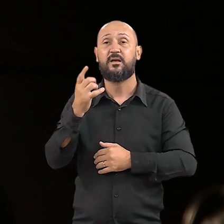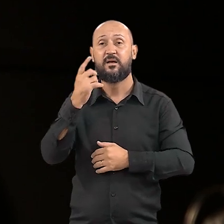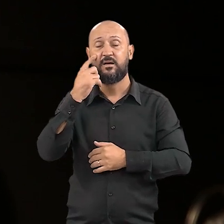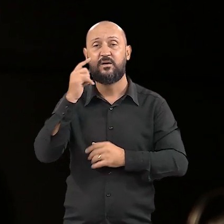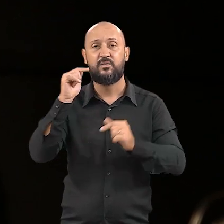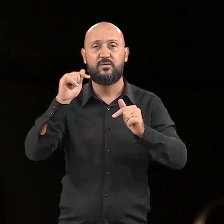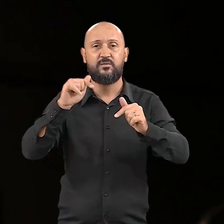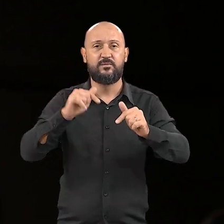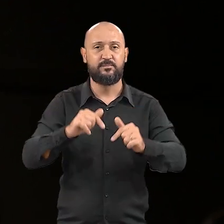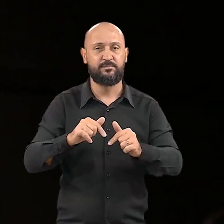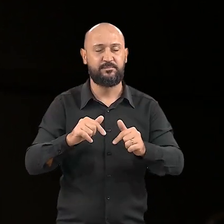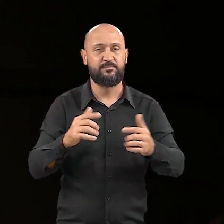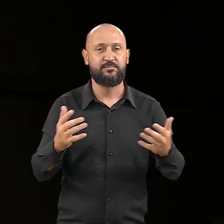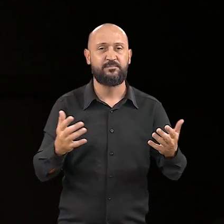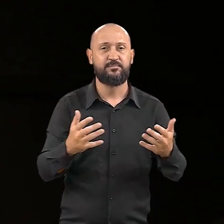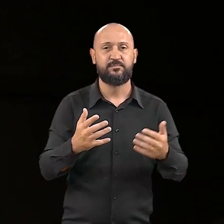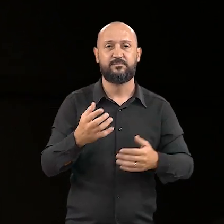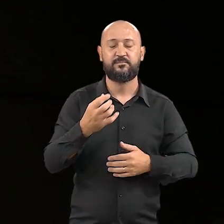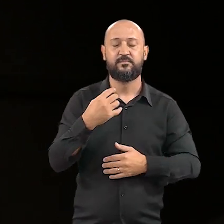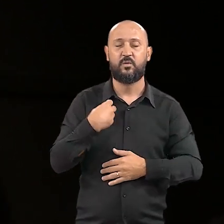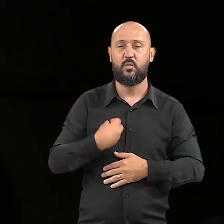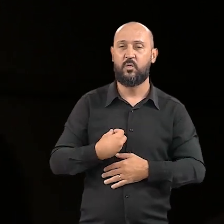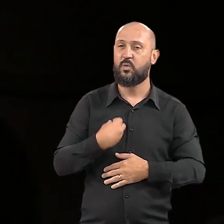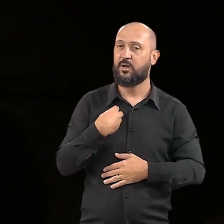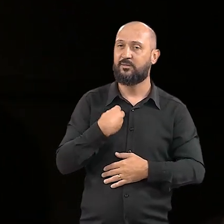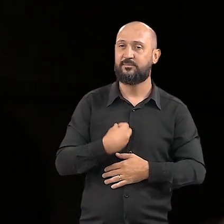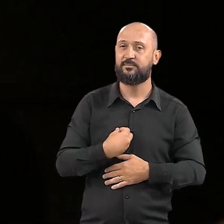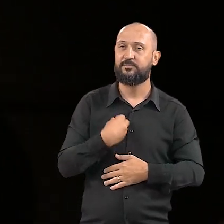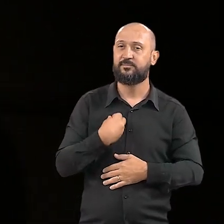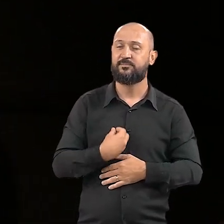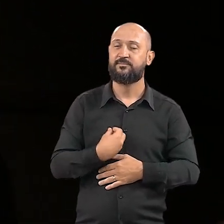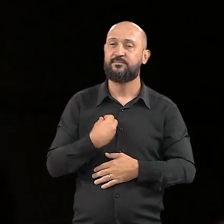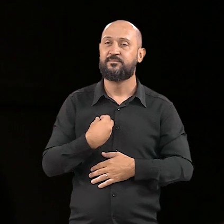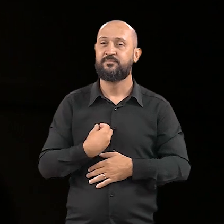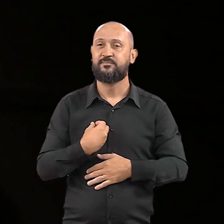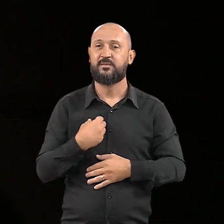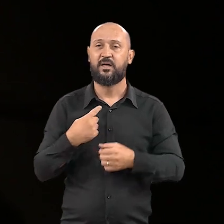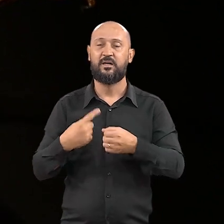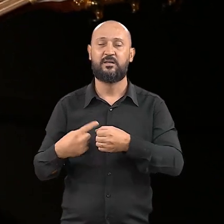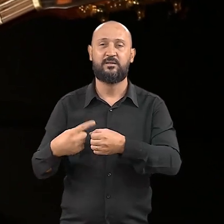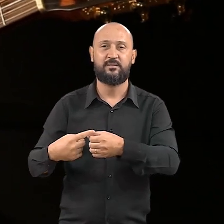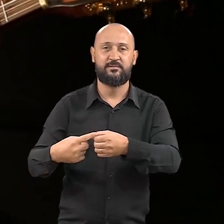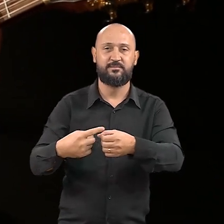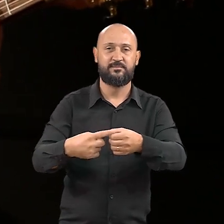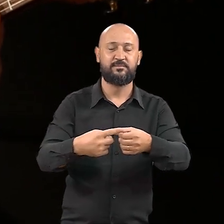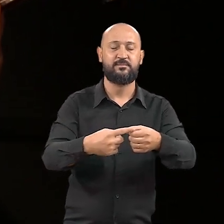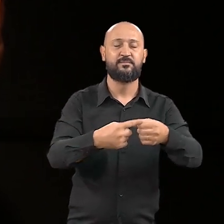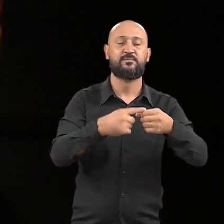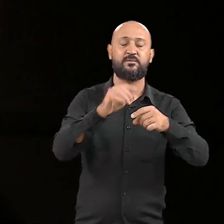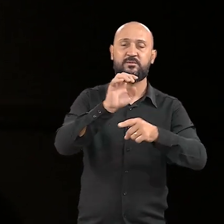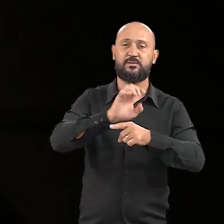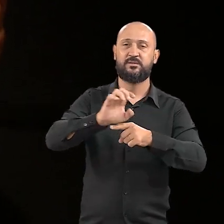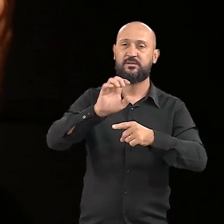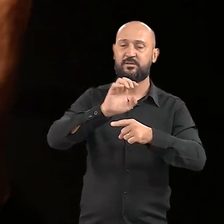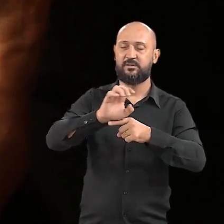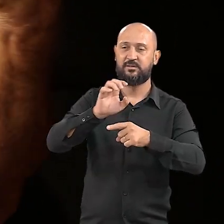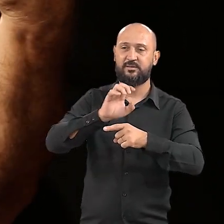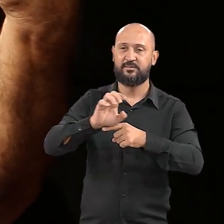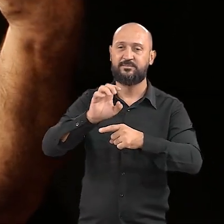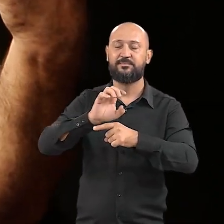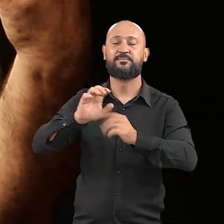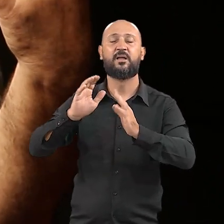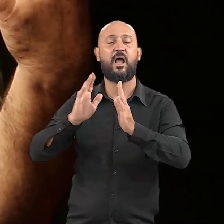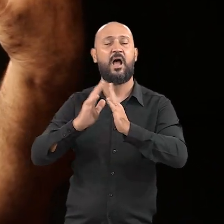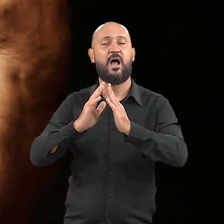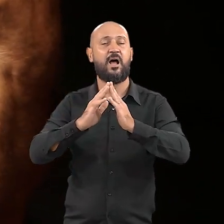quisesse vir e aqui estar de bem com a vida, a construir nossa cidade, nosso estado, nosso